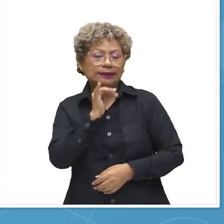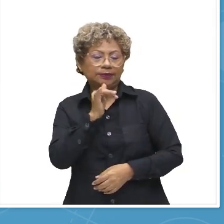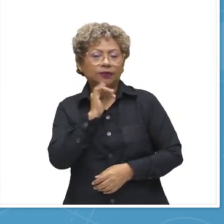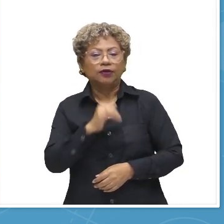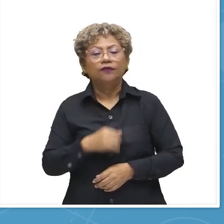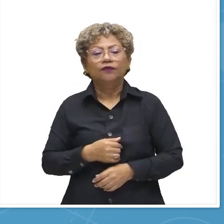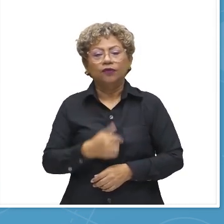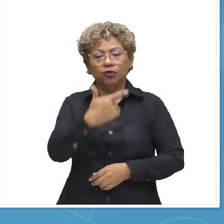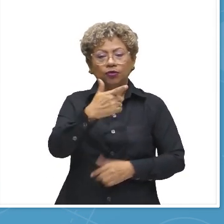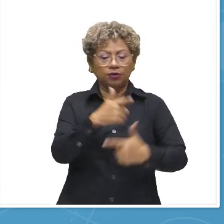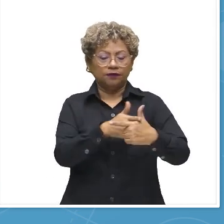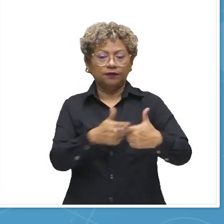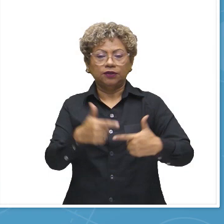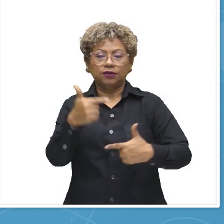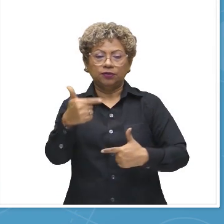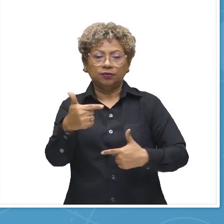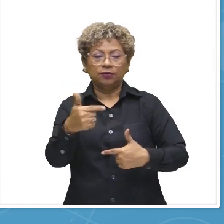2.